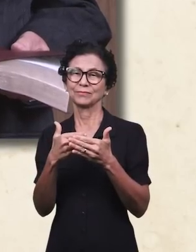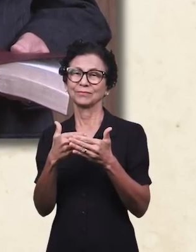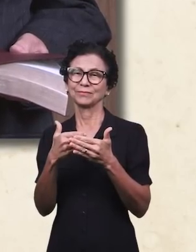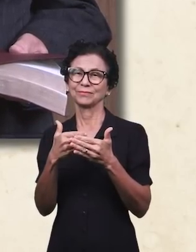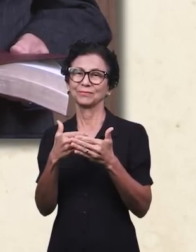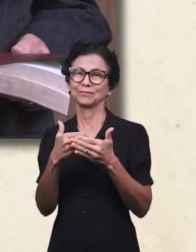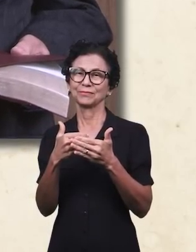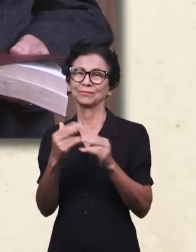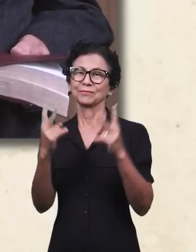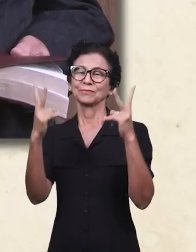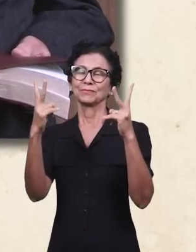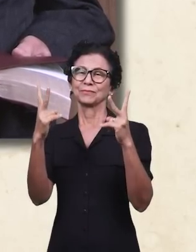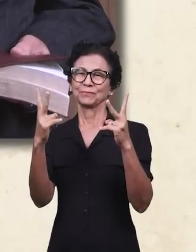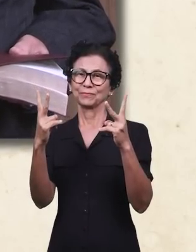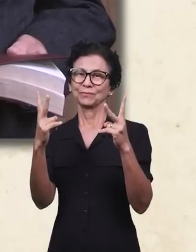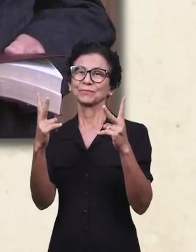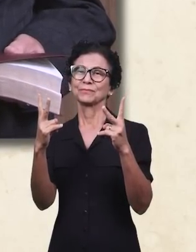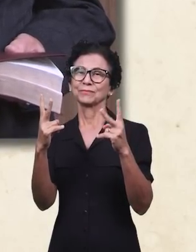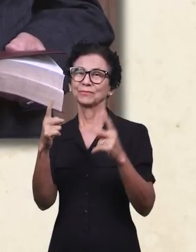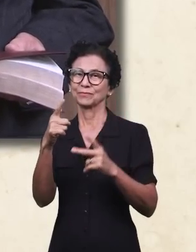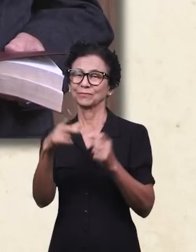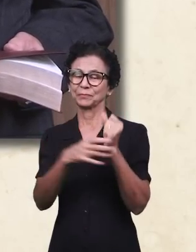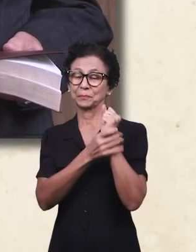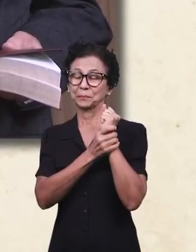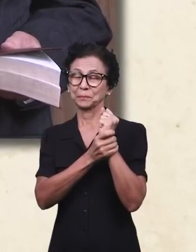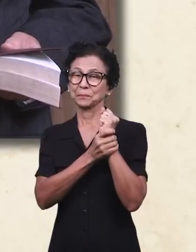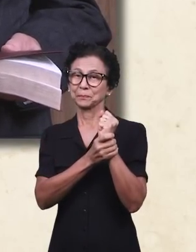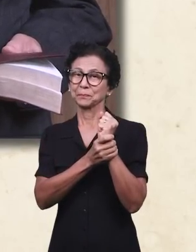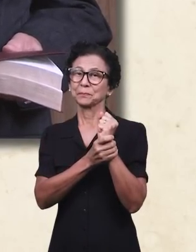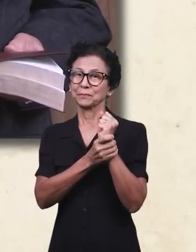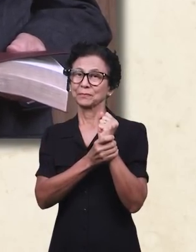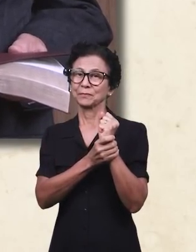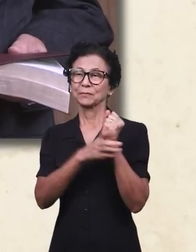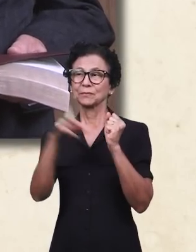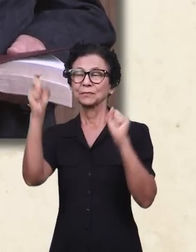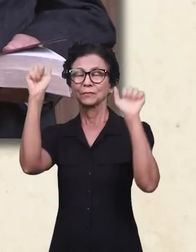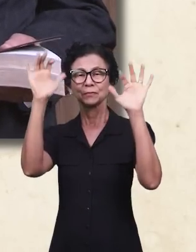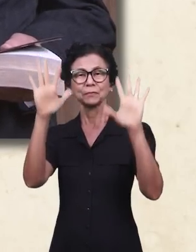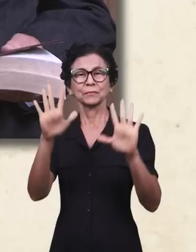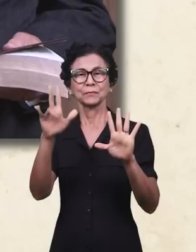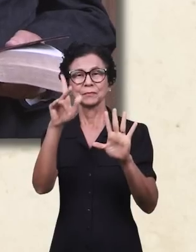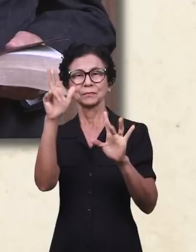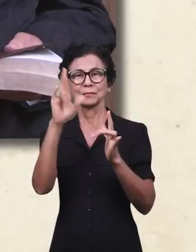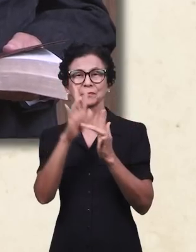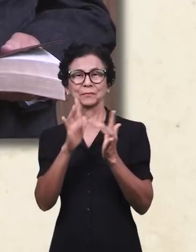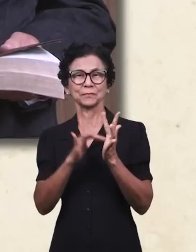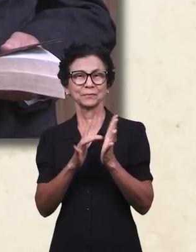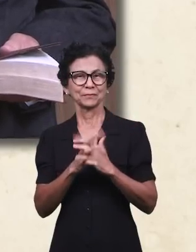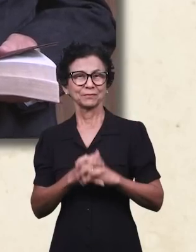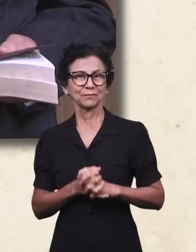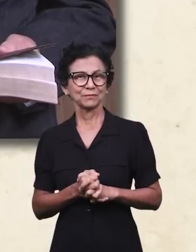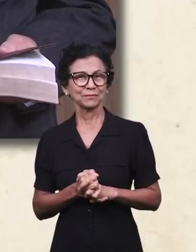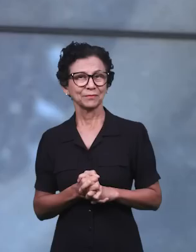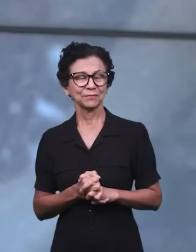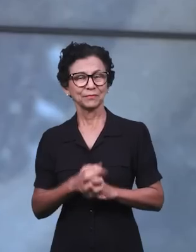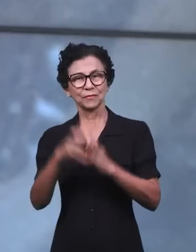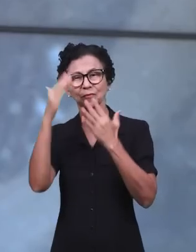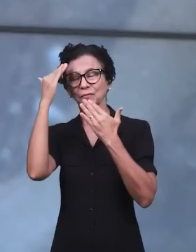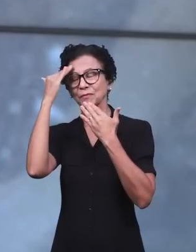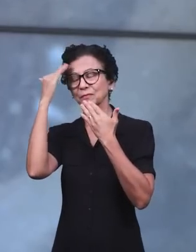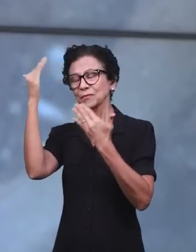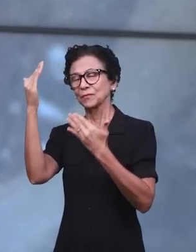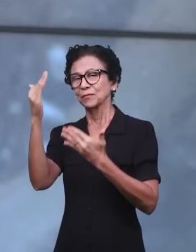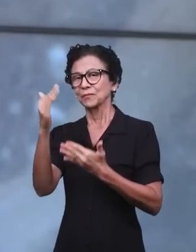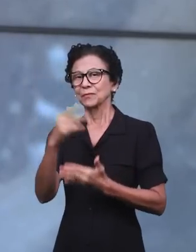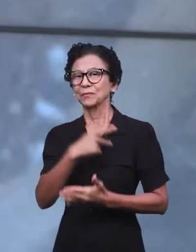que você está abrigado debaixo das asas do Senhor. Deus te abençoe, então, com a paz do Senhor Jesus.